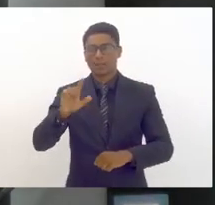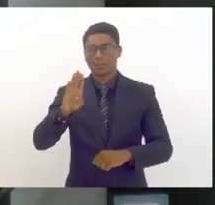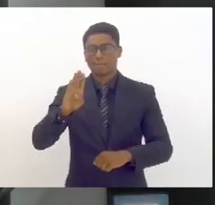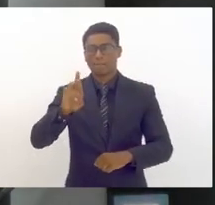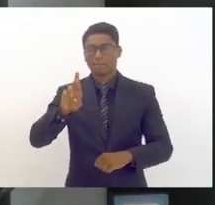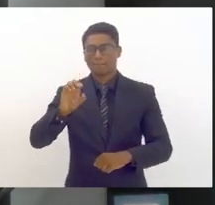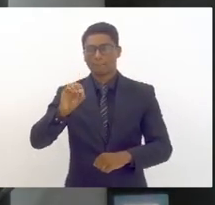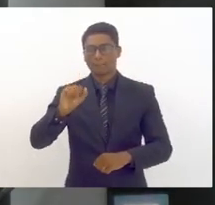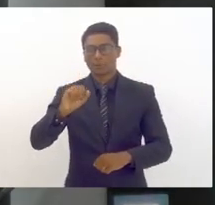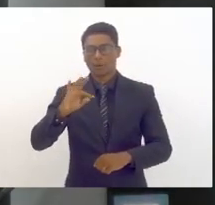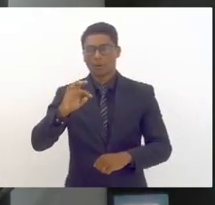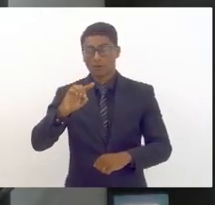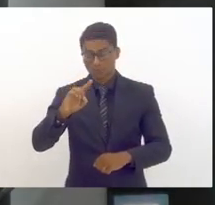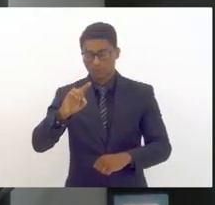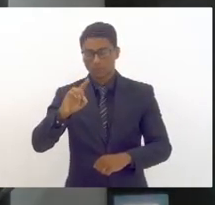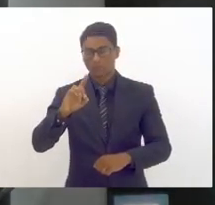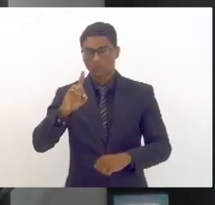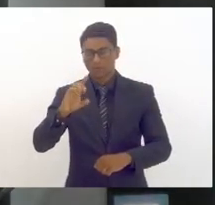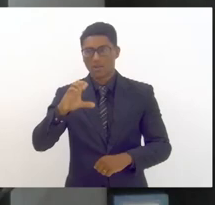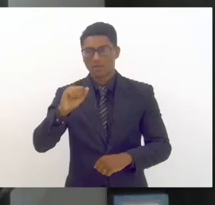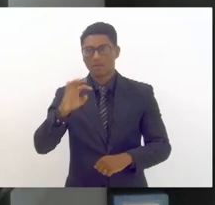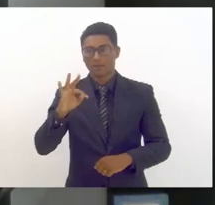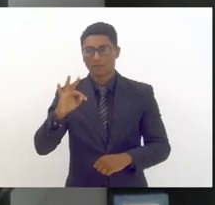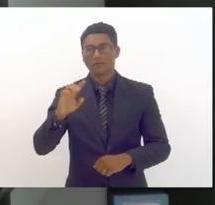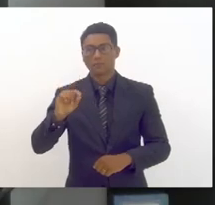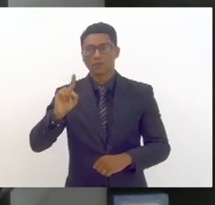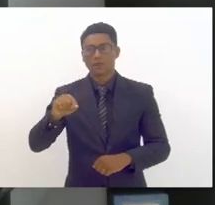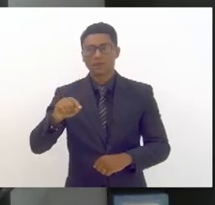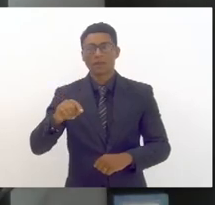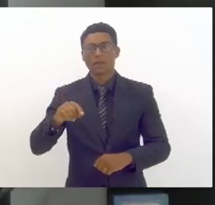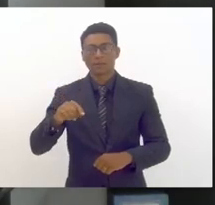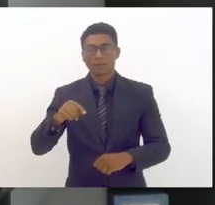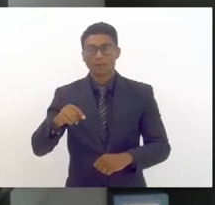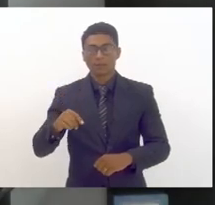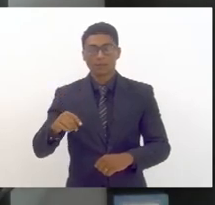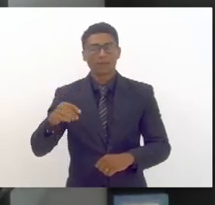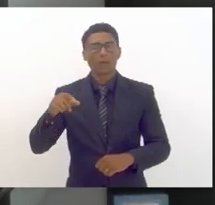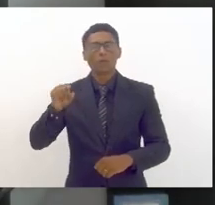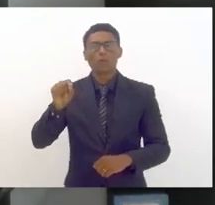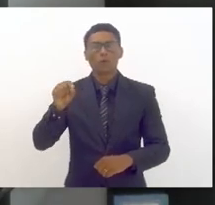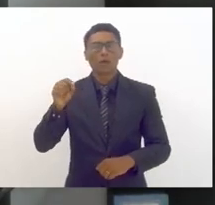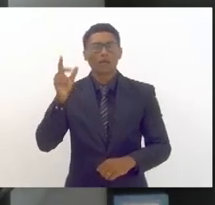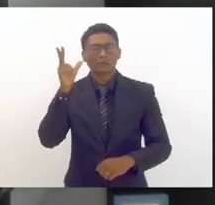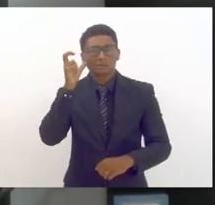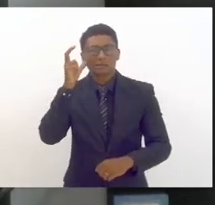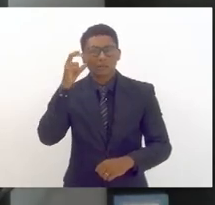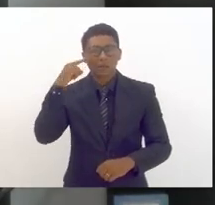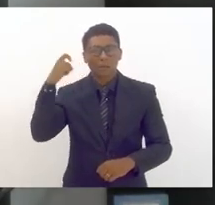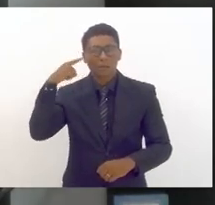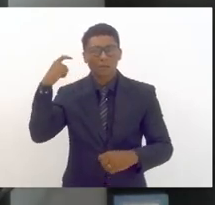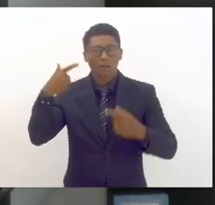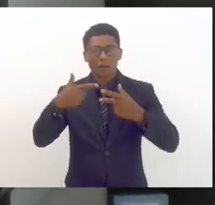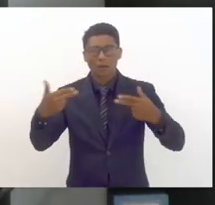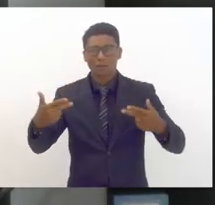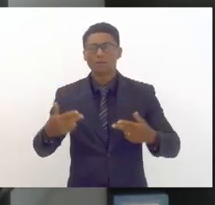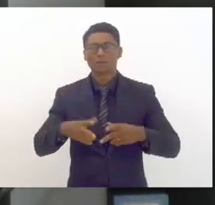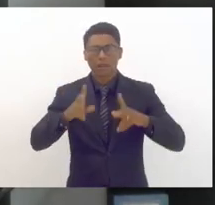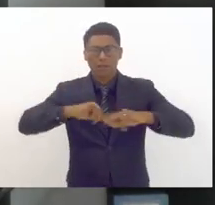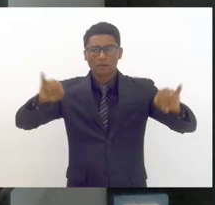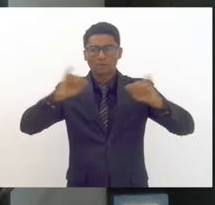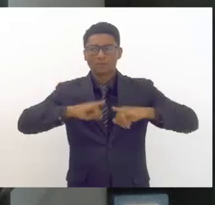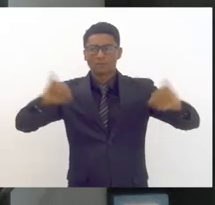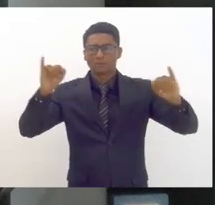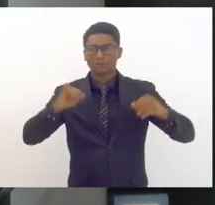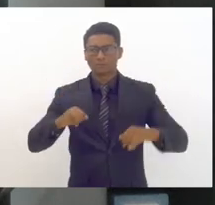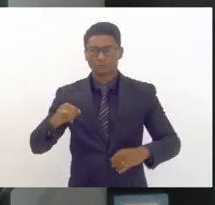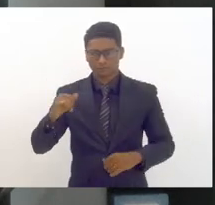Rio de Janeiro, que é um sistema de alarme sonoro, como já funciona nos Estados Unidos, em outros países, em que